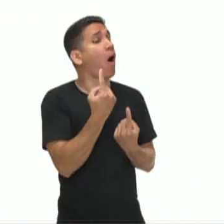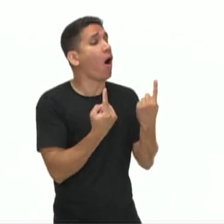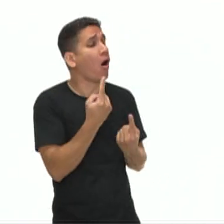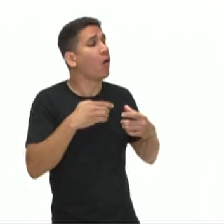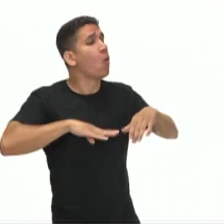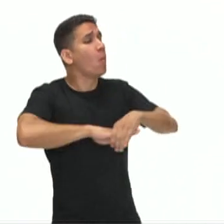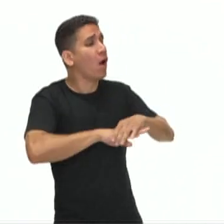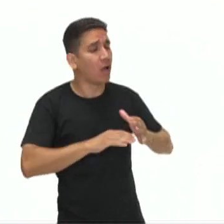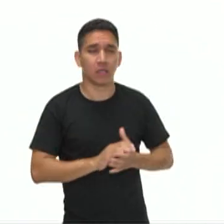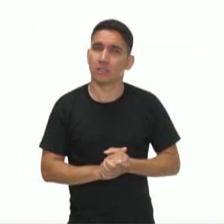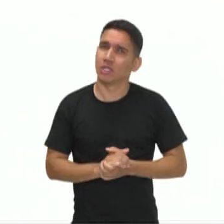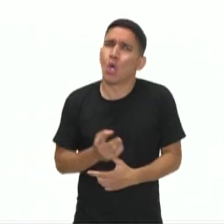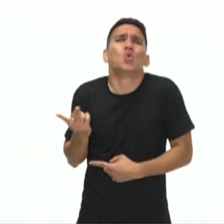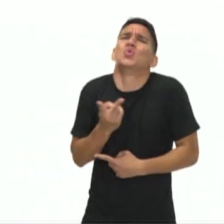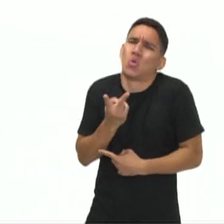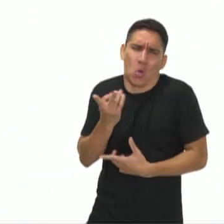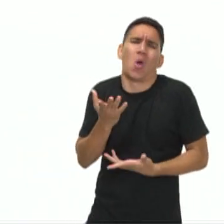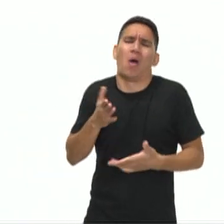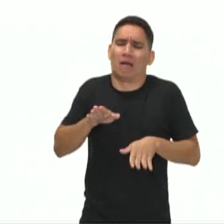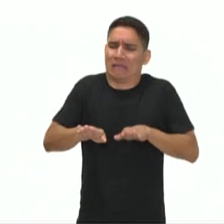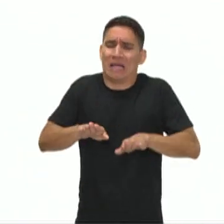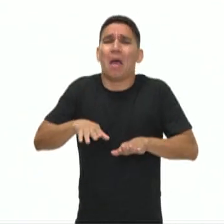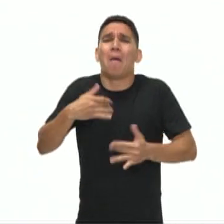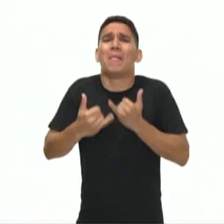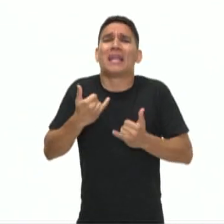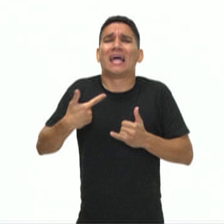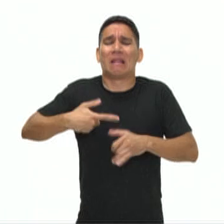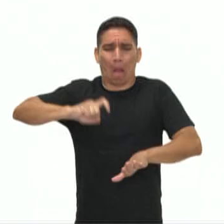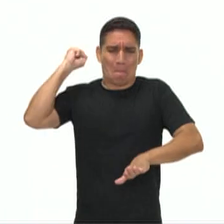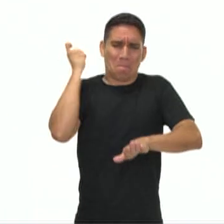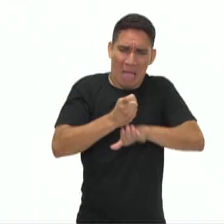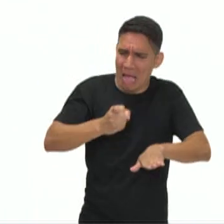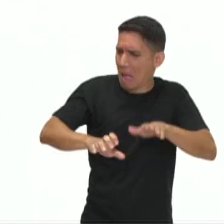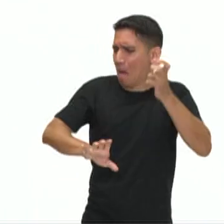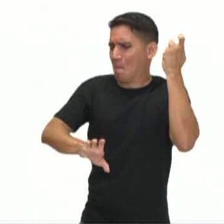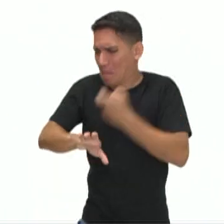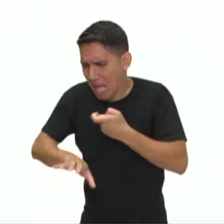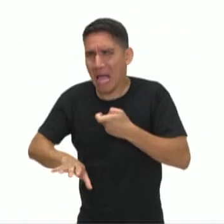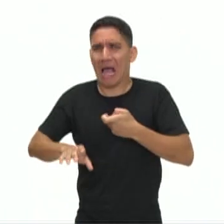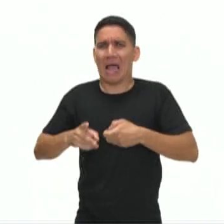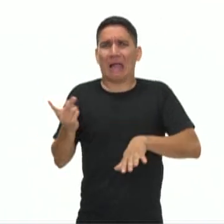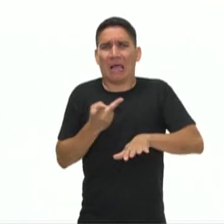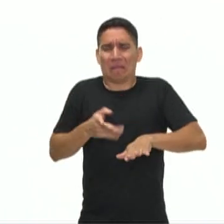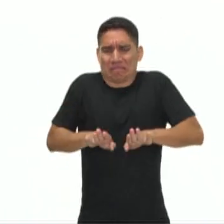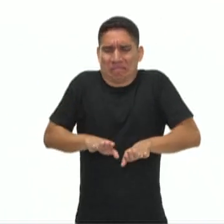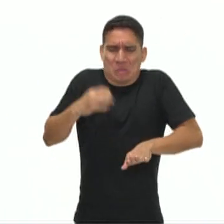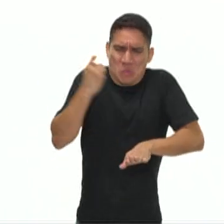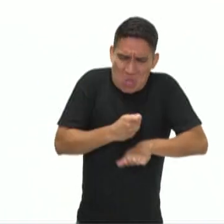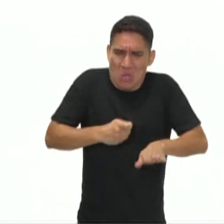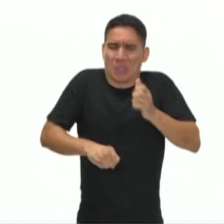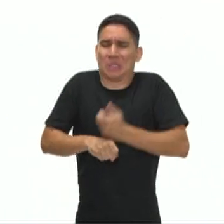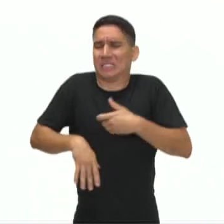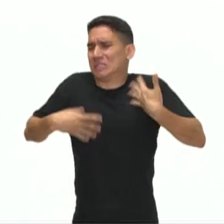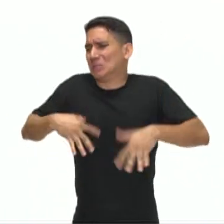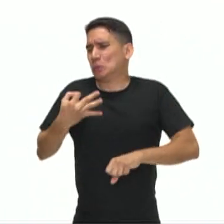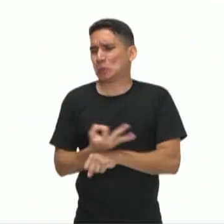mestre? Os dois. É como se recebesse pancadas de marreta.